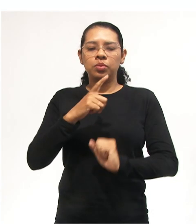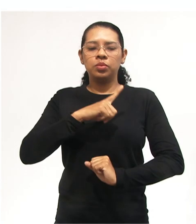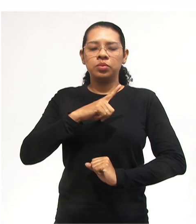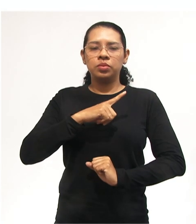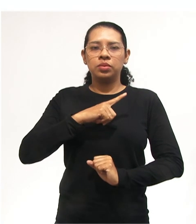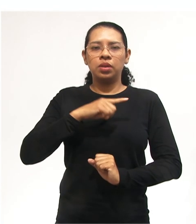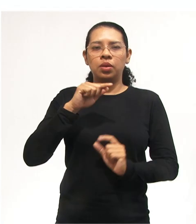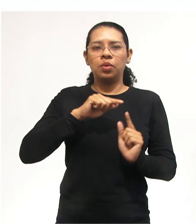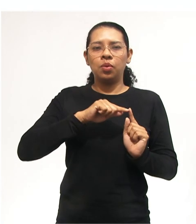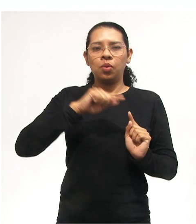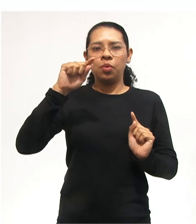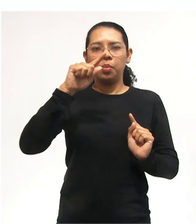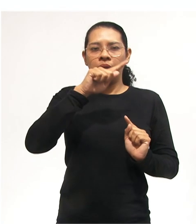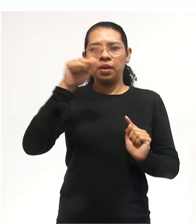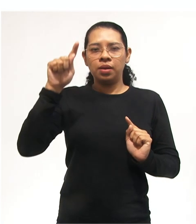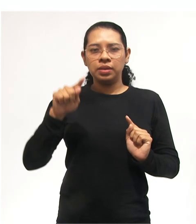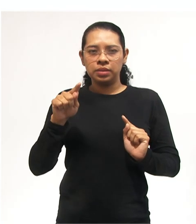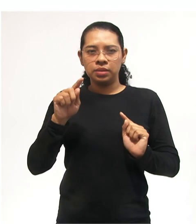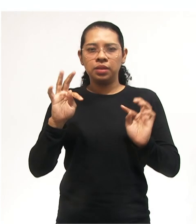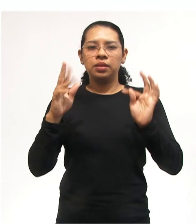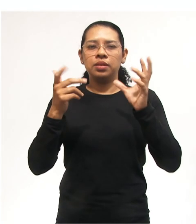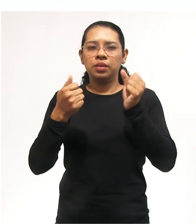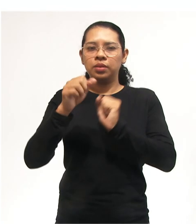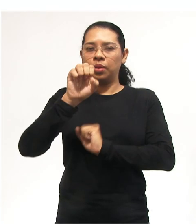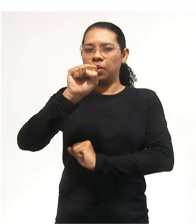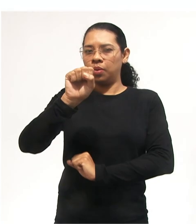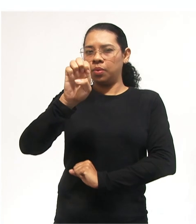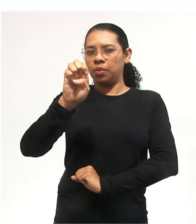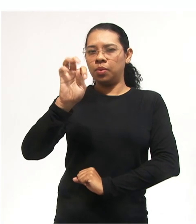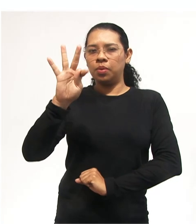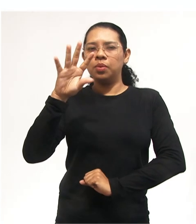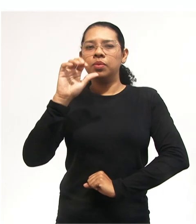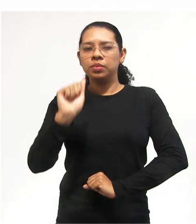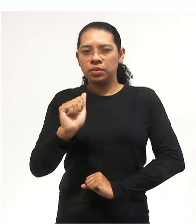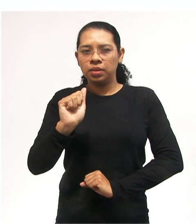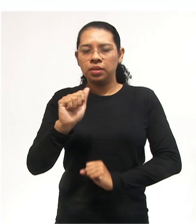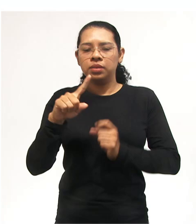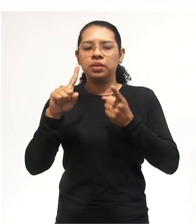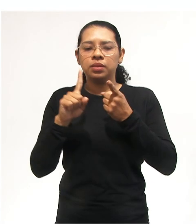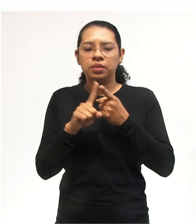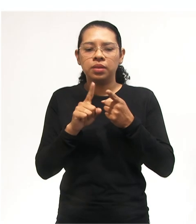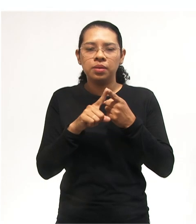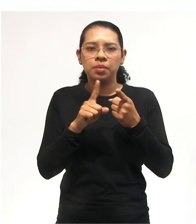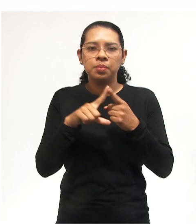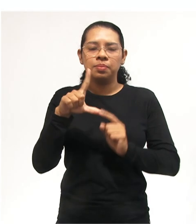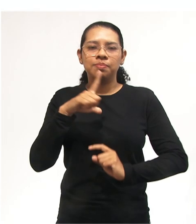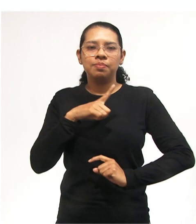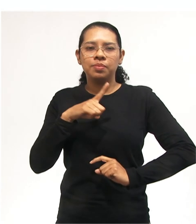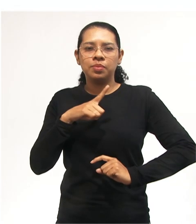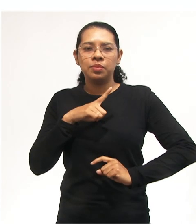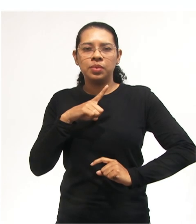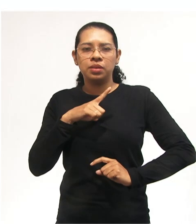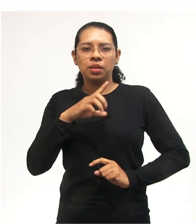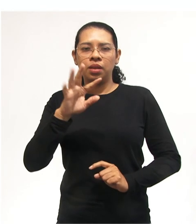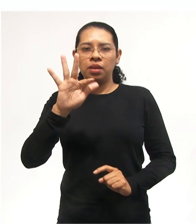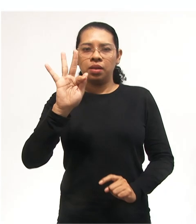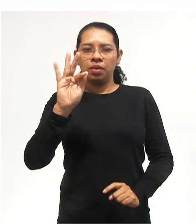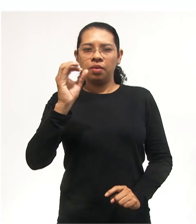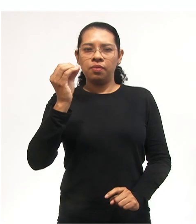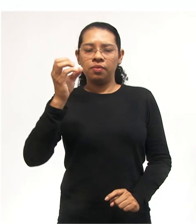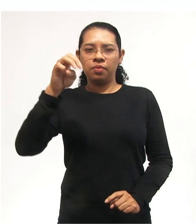tá bom? Que estão compostas aqui no mapa, tá? Nós temos também a parte de fomento, né? Então, por exemplo,